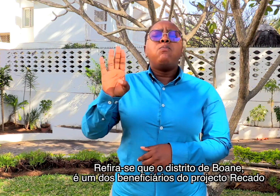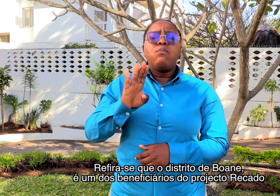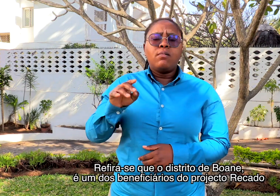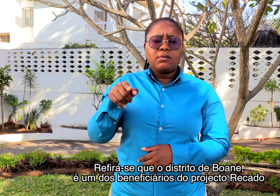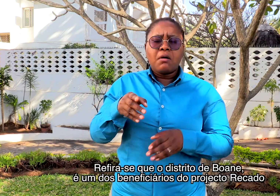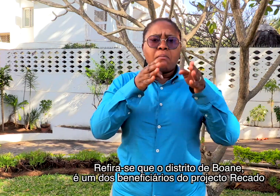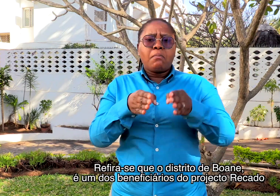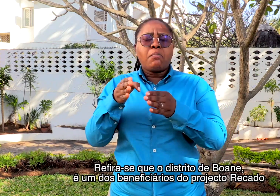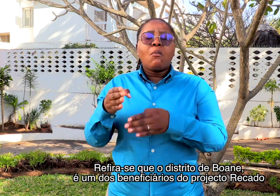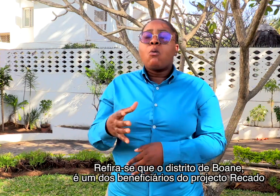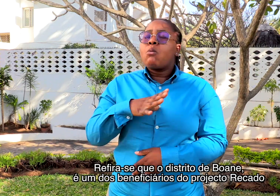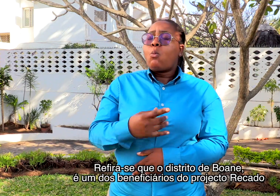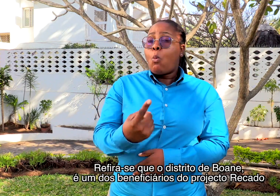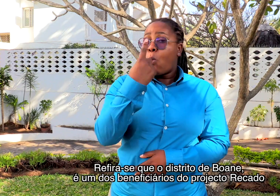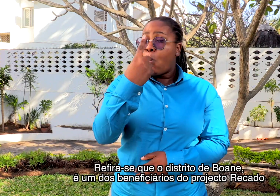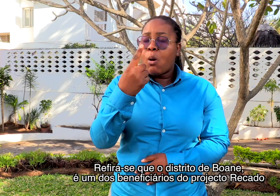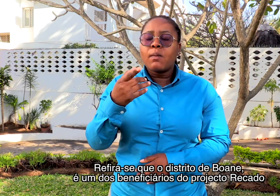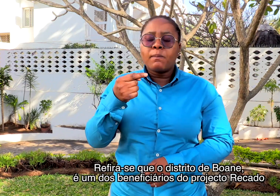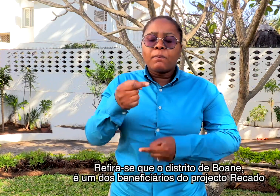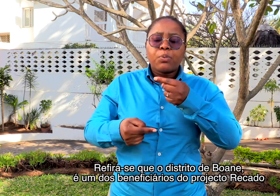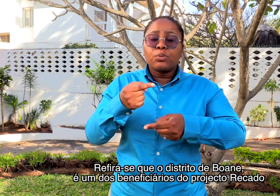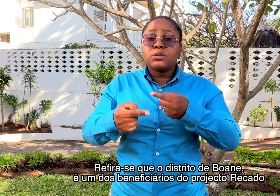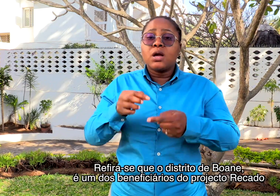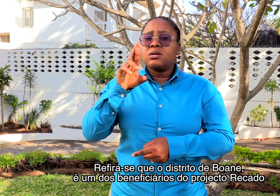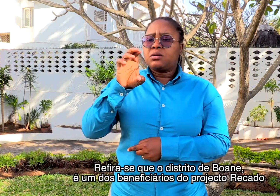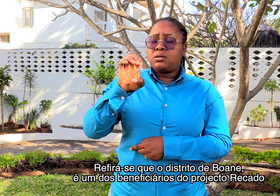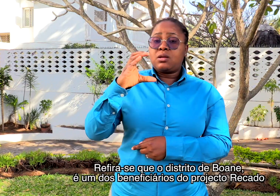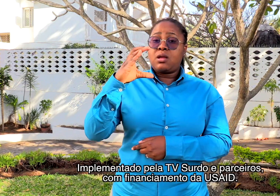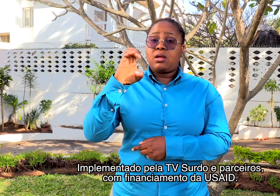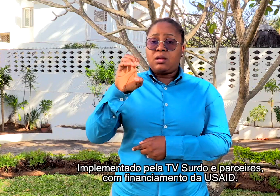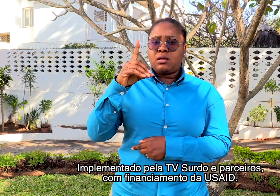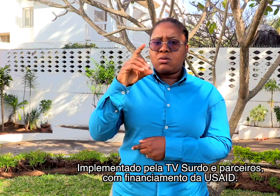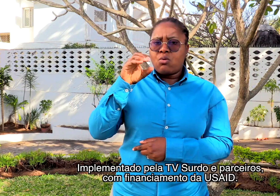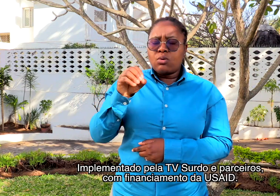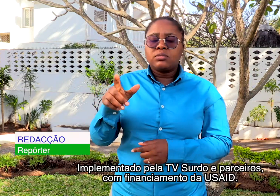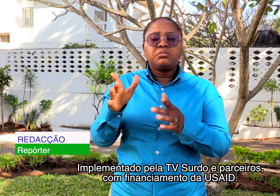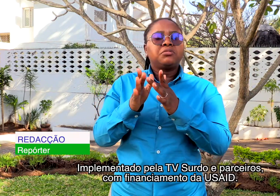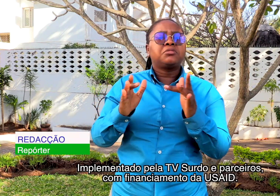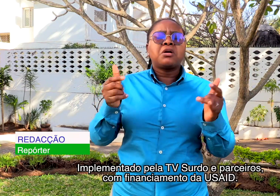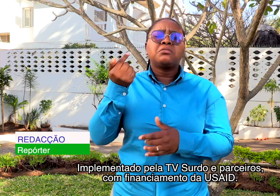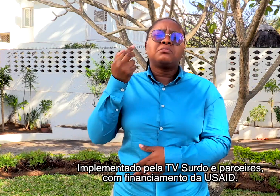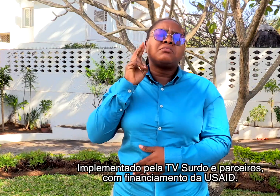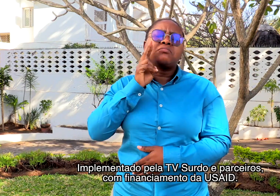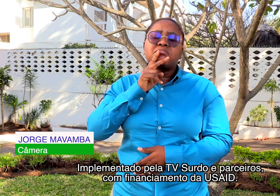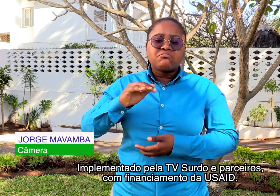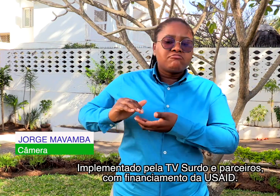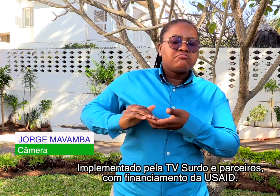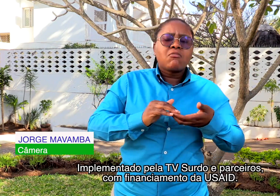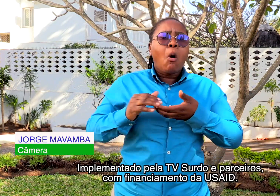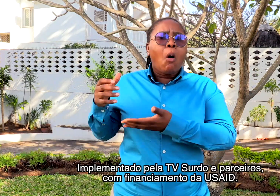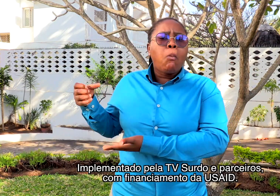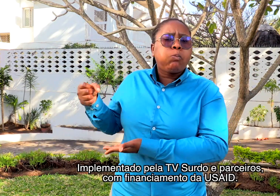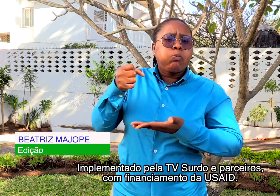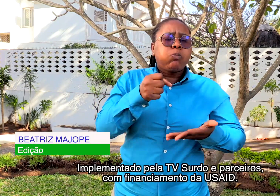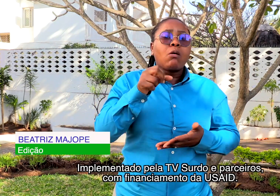Refira-se que o distrito de Buane é um dos beneficiários do projeto Recado, implementado pela TV Surdo e parceiros, com